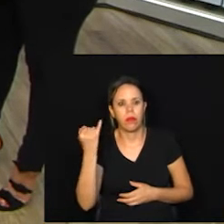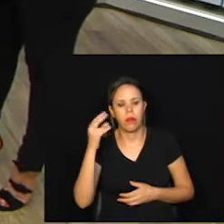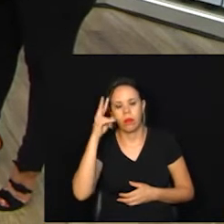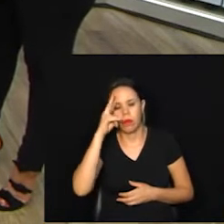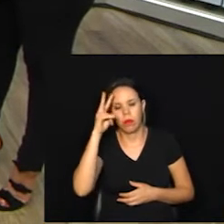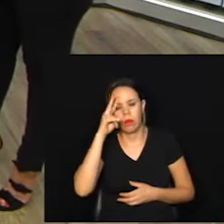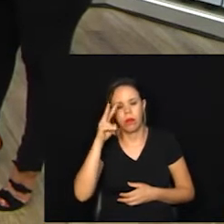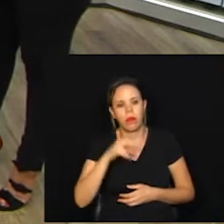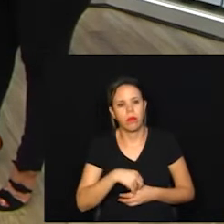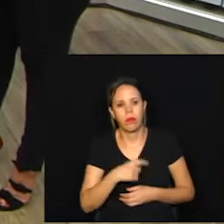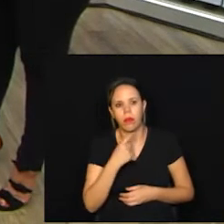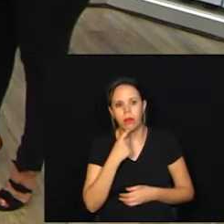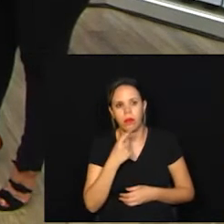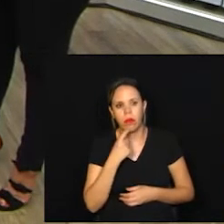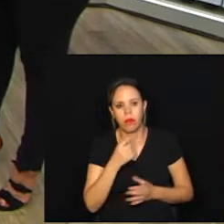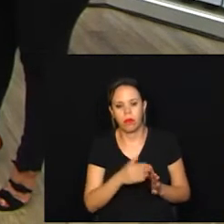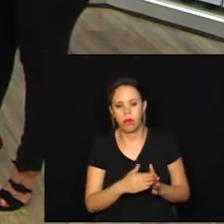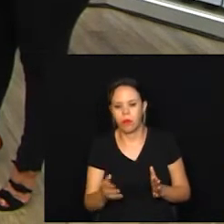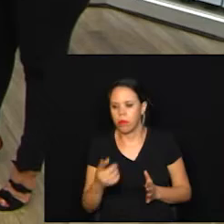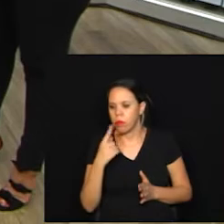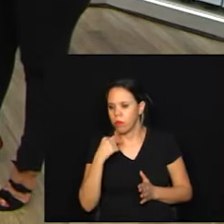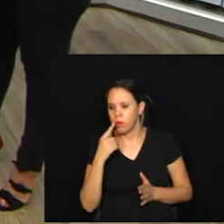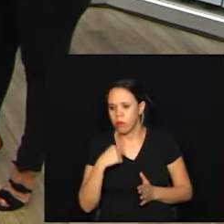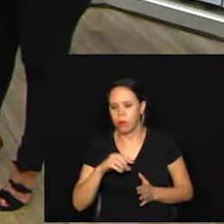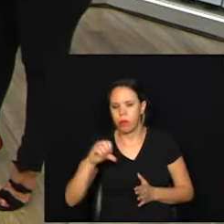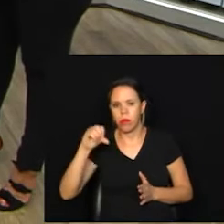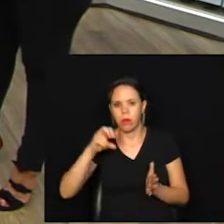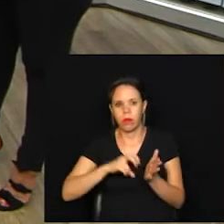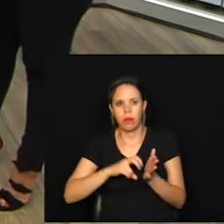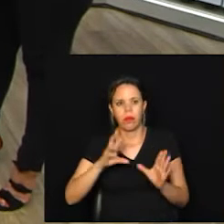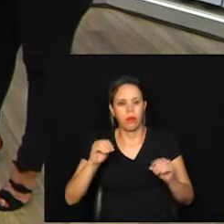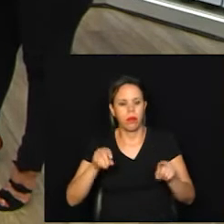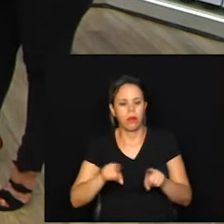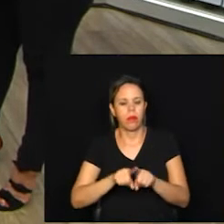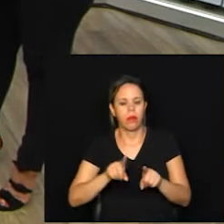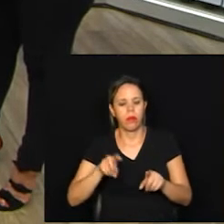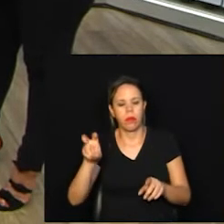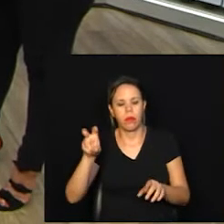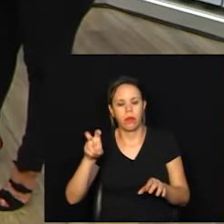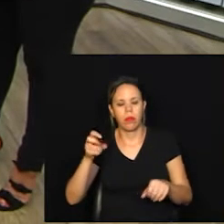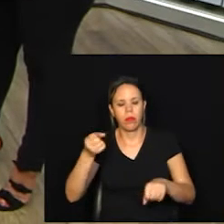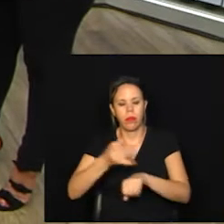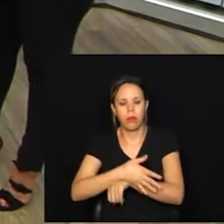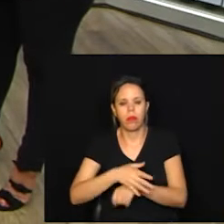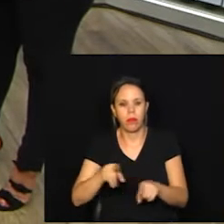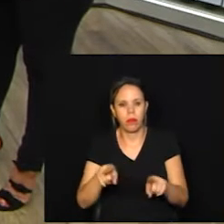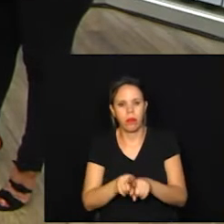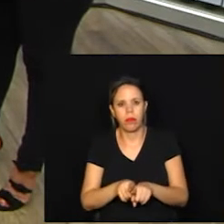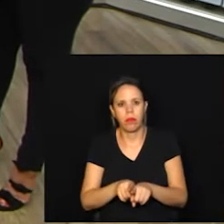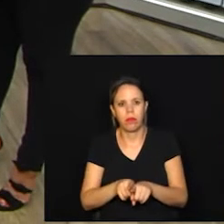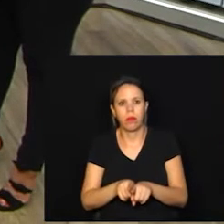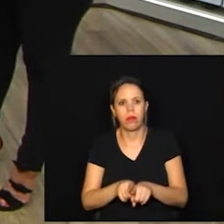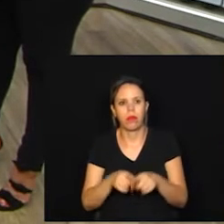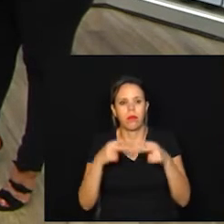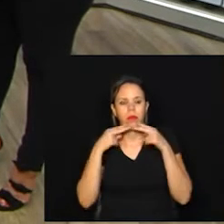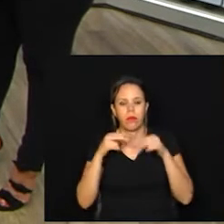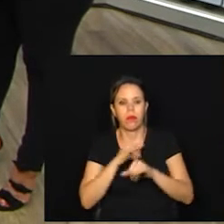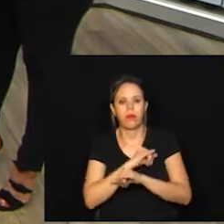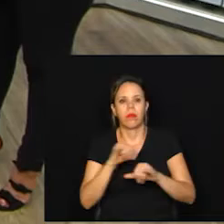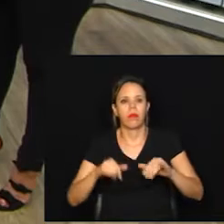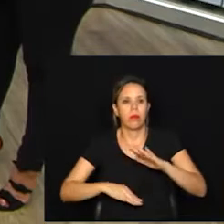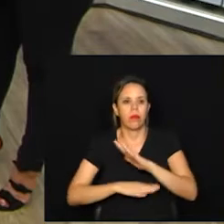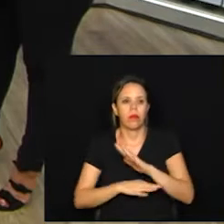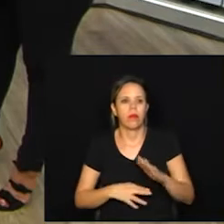Relembrando, então, Campinas na fase vermelha, a partir das 9 horas da noite até as 5 horas da manhã. E também com as notícias do